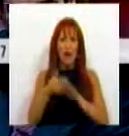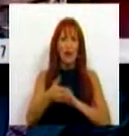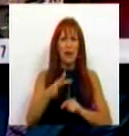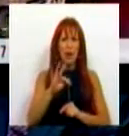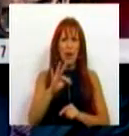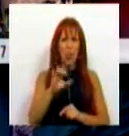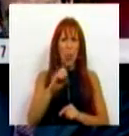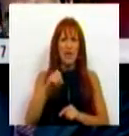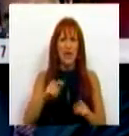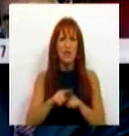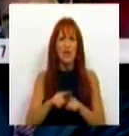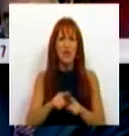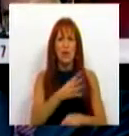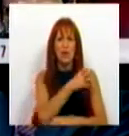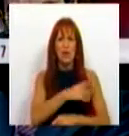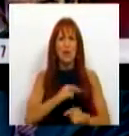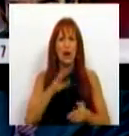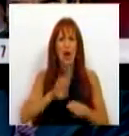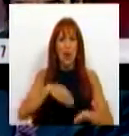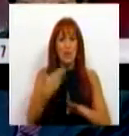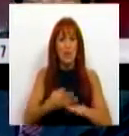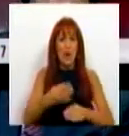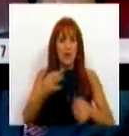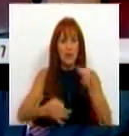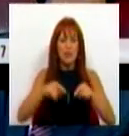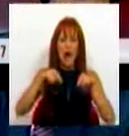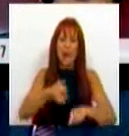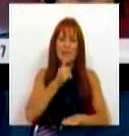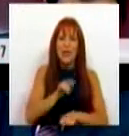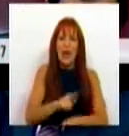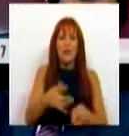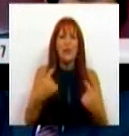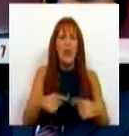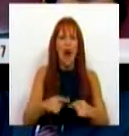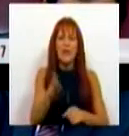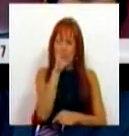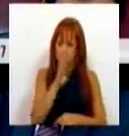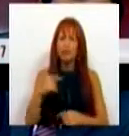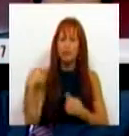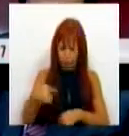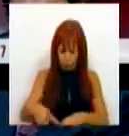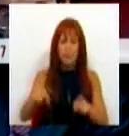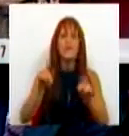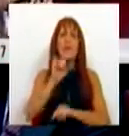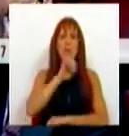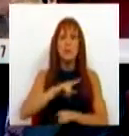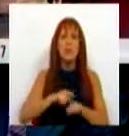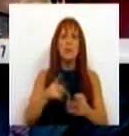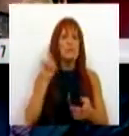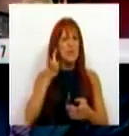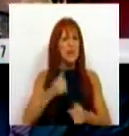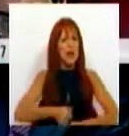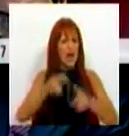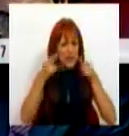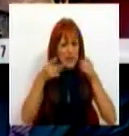400 oficiais para reforçar os tribunais e, portanto, também essa medida está a ser concretizada e talvez merecesse